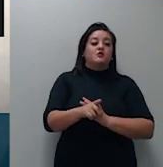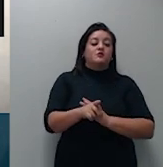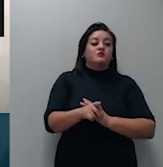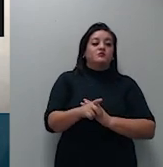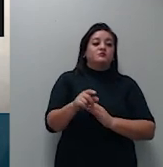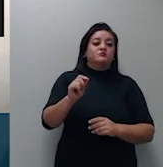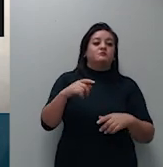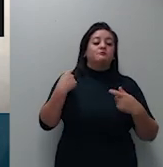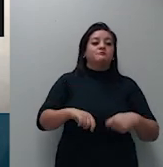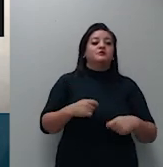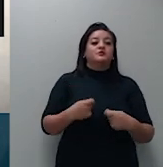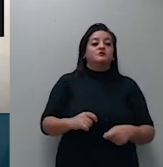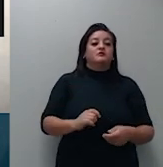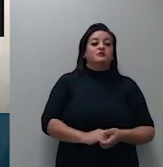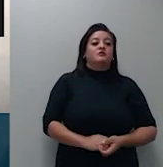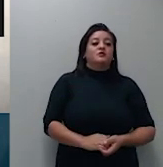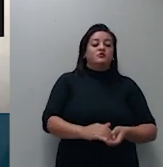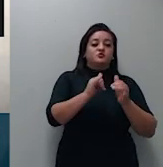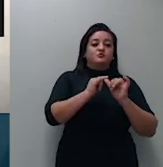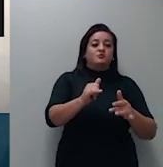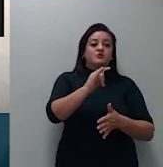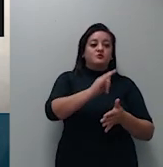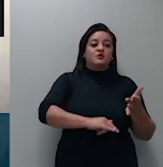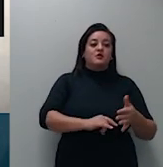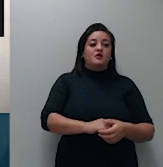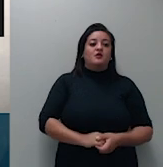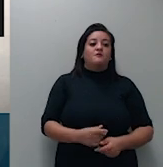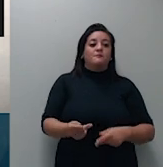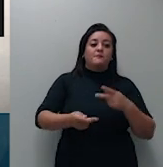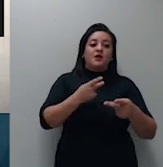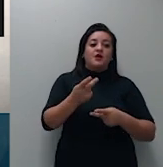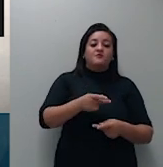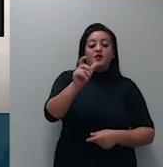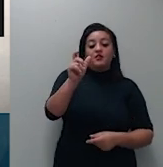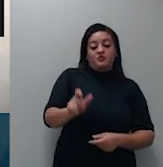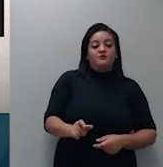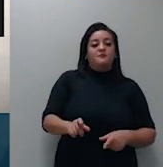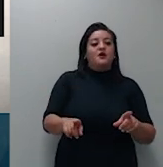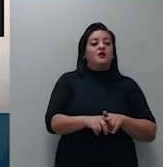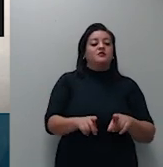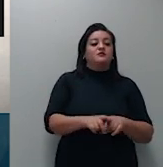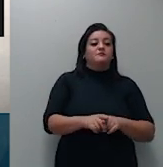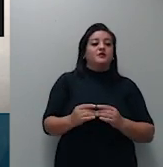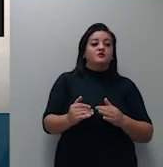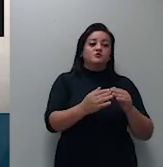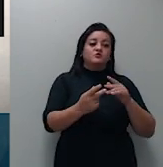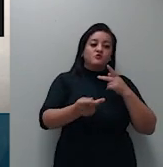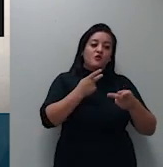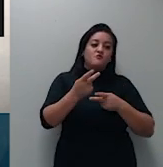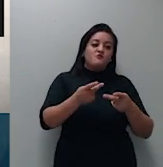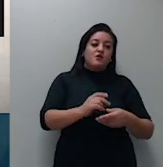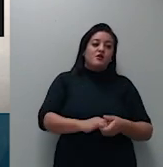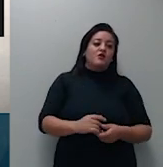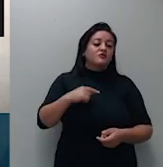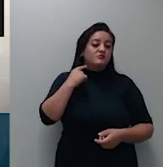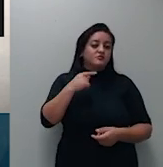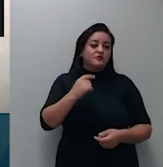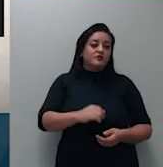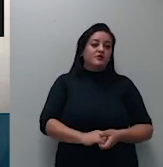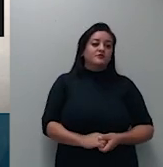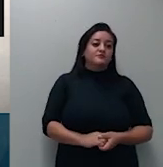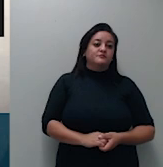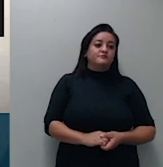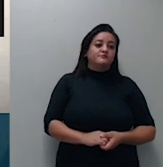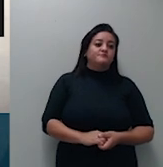questão da necessidade de publicação para manifestação do embargado Diante da manifestação do